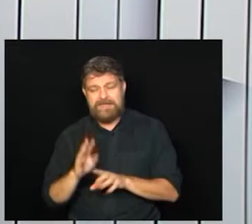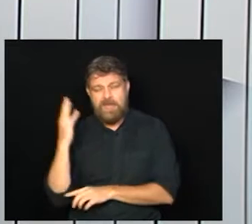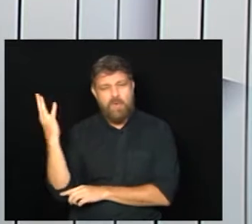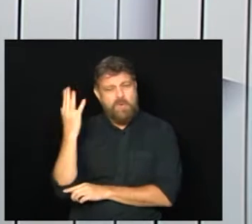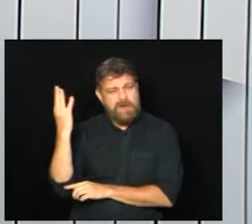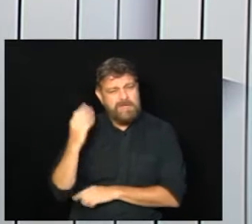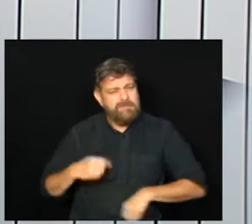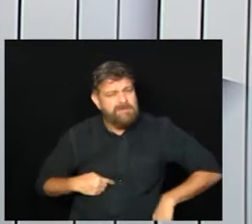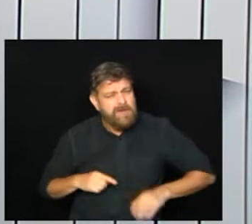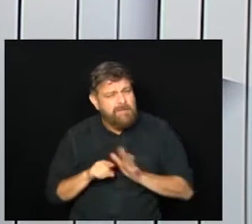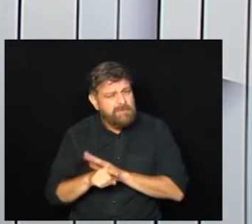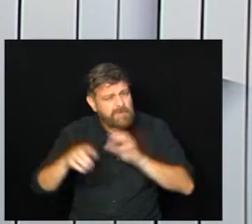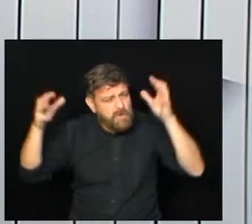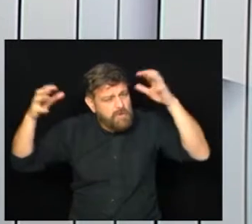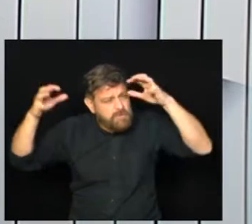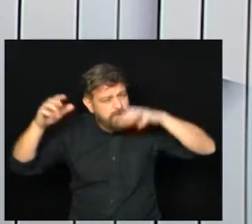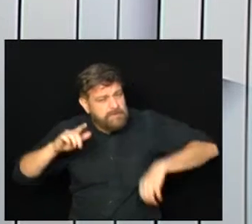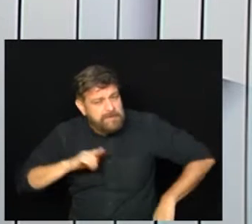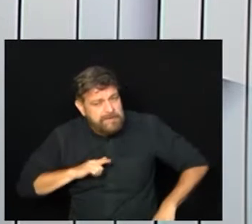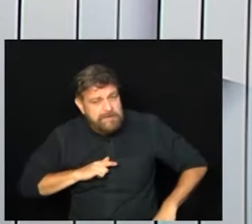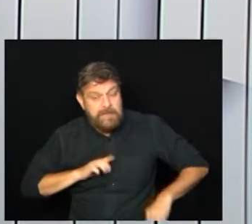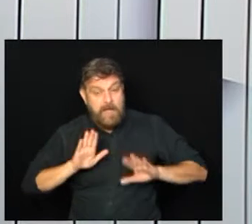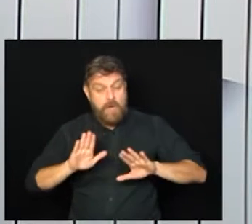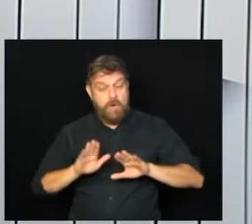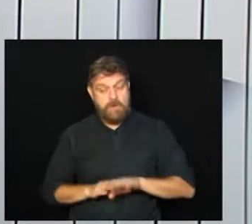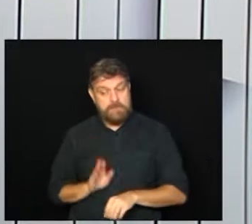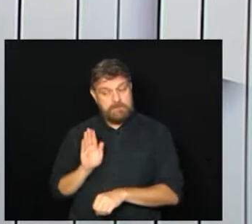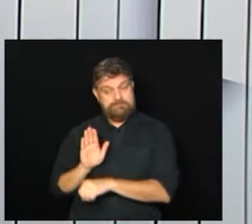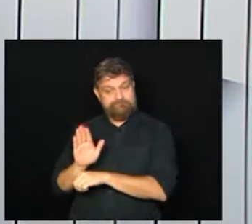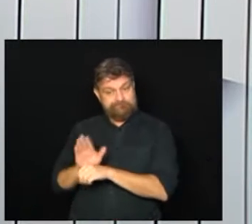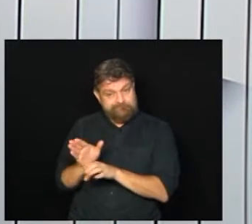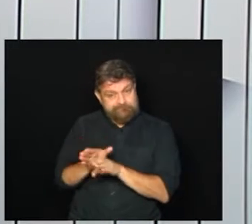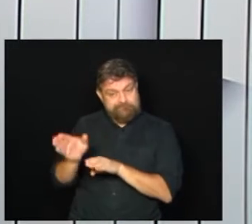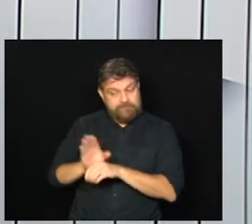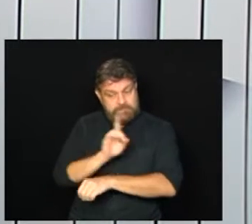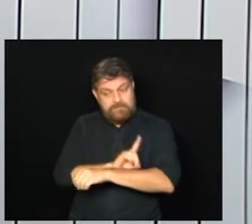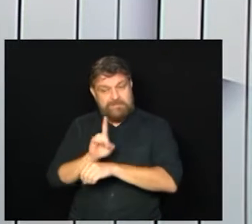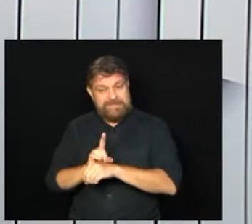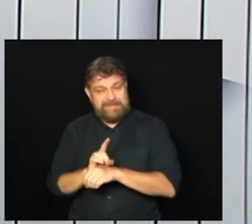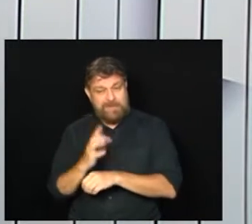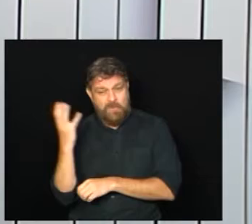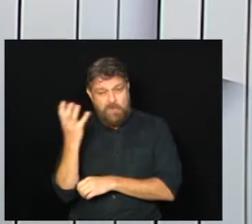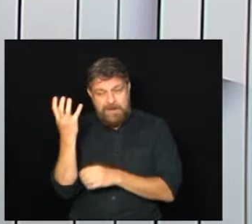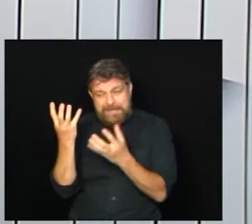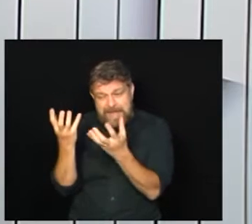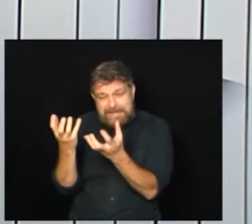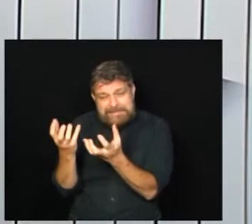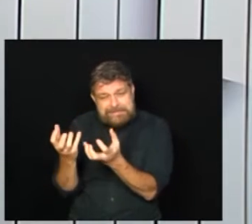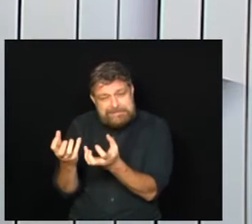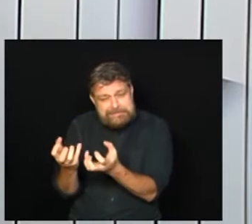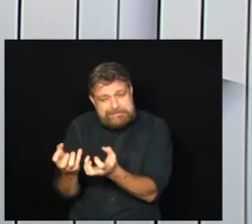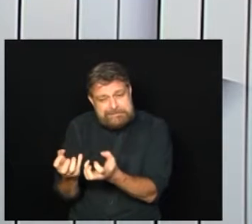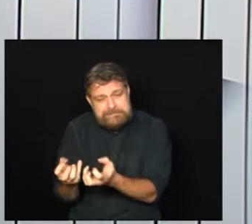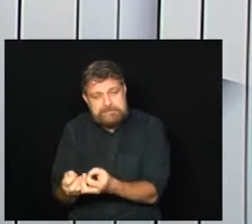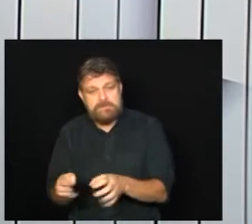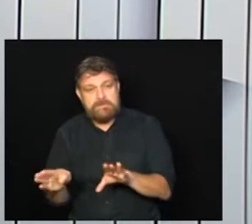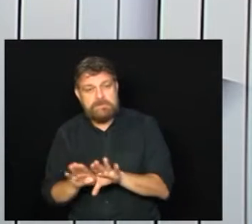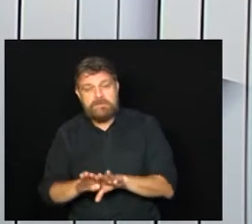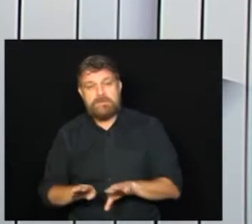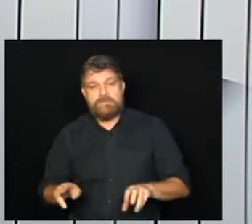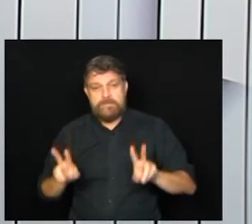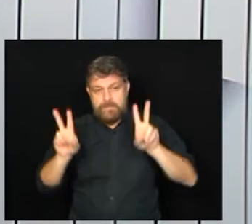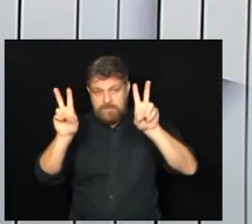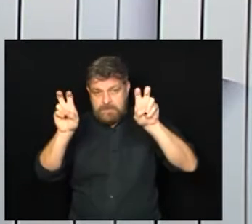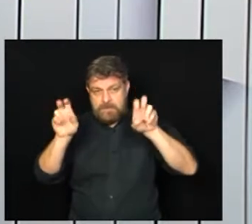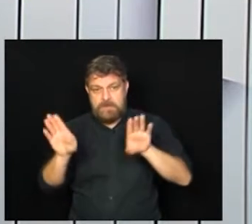tem chuva chegando? Ah, mas tem alerta da Defesa Civil sobre a baixa umidade relativa do ar. Vamos falar ainda